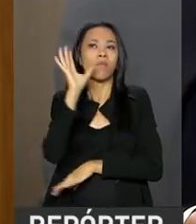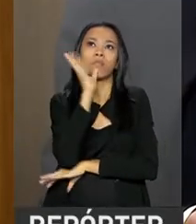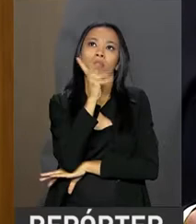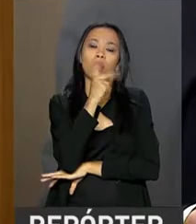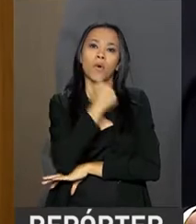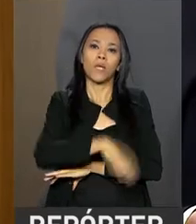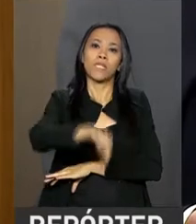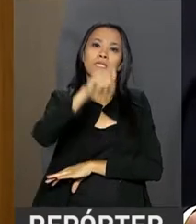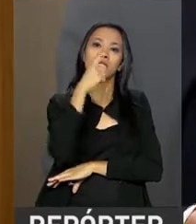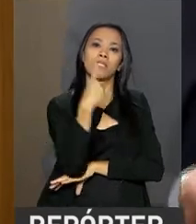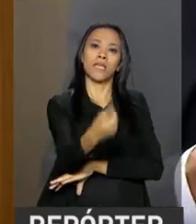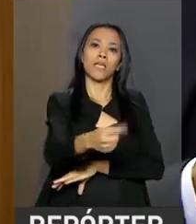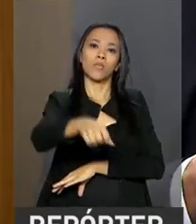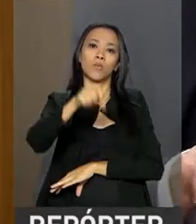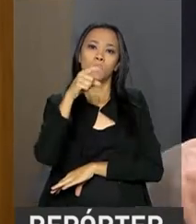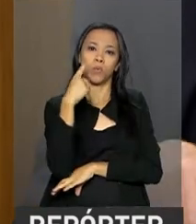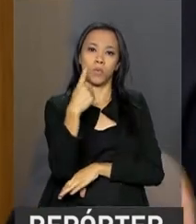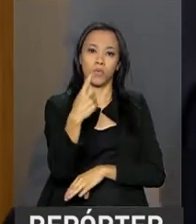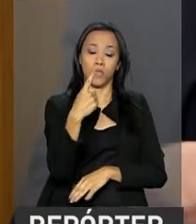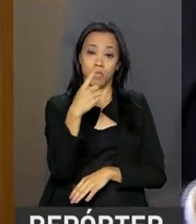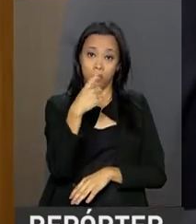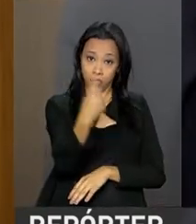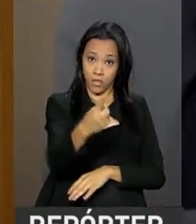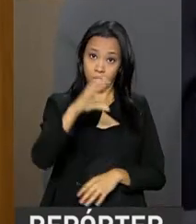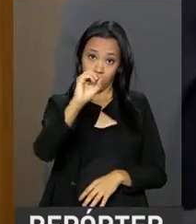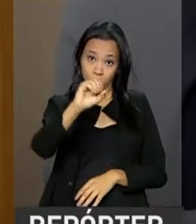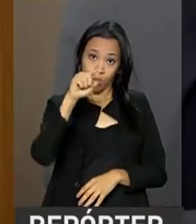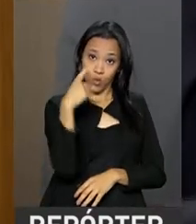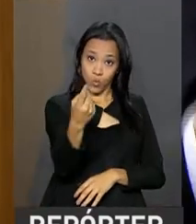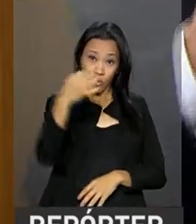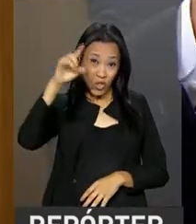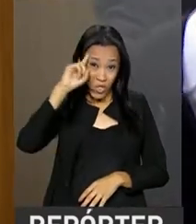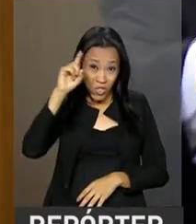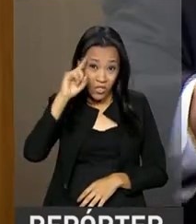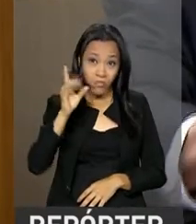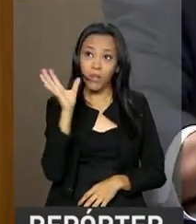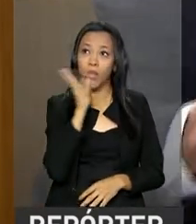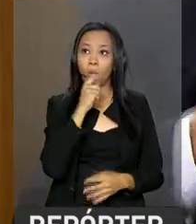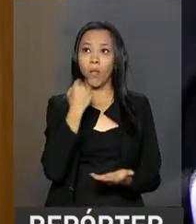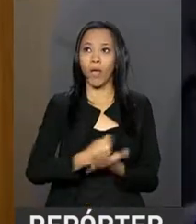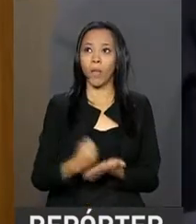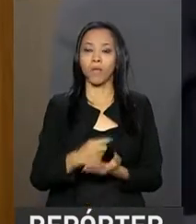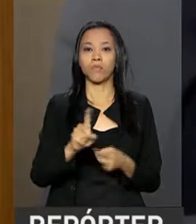101 dias para conseguir registrar todos os papéis